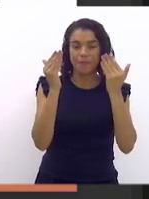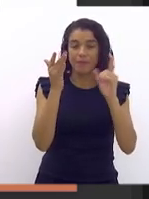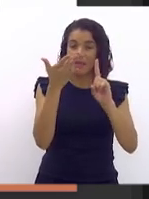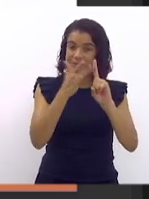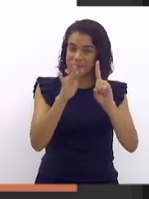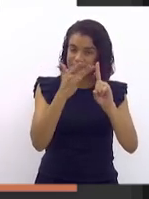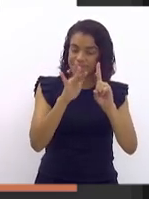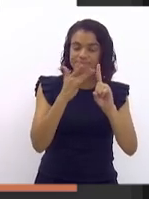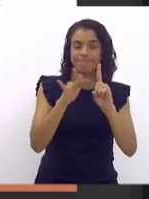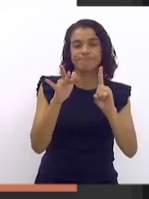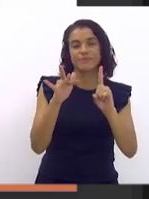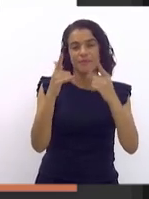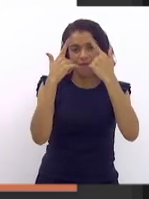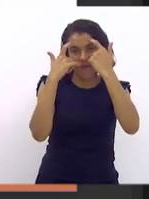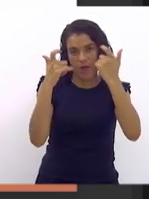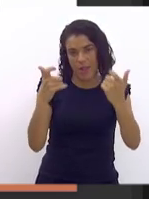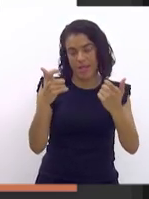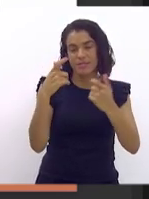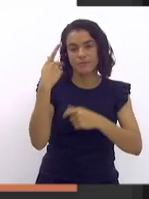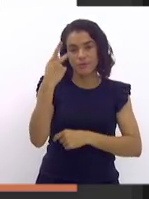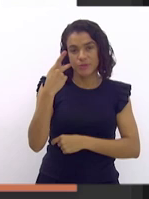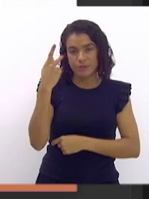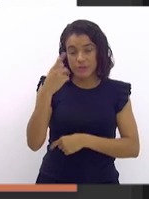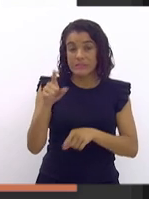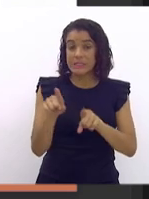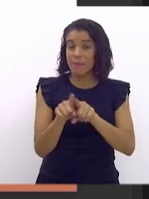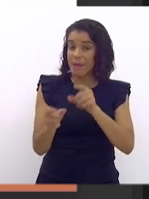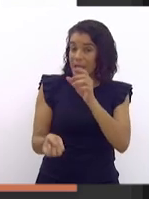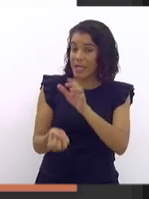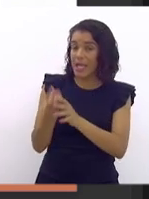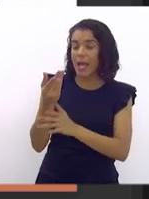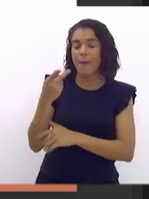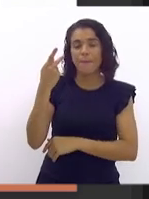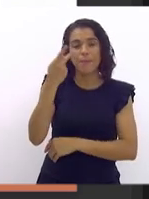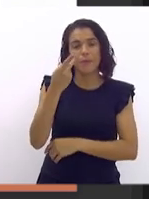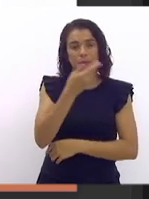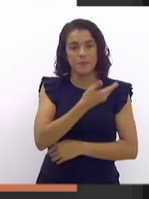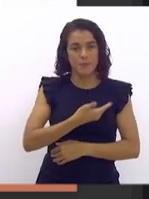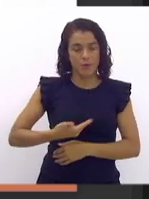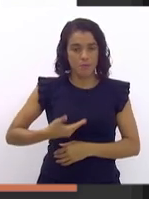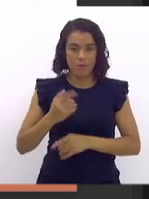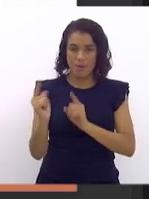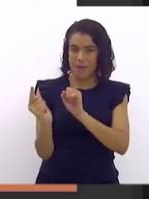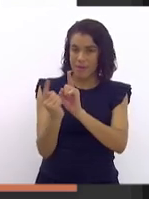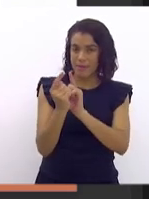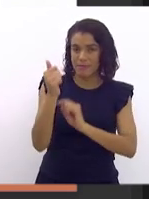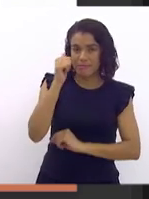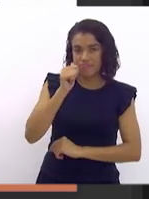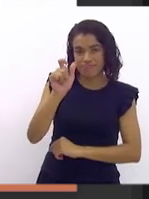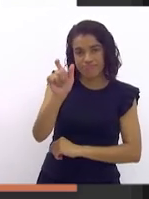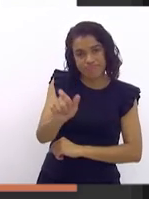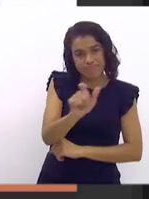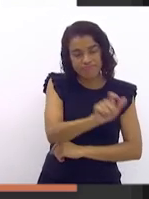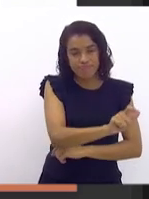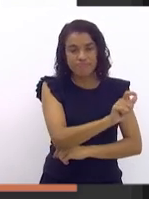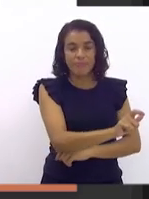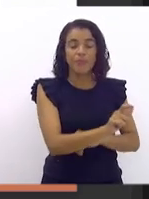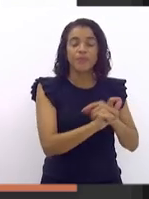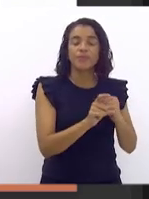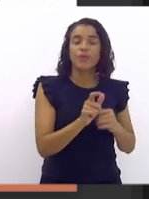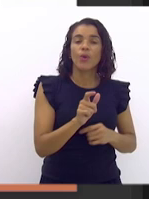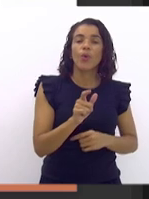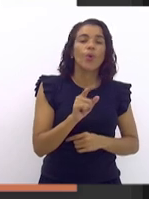psicológico, também pensando na possibilidade de se criar políticas públicas para atendimento dessas mulheres, para que elas